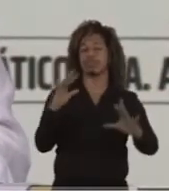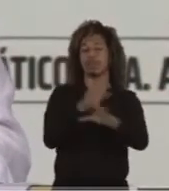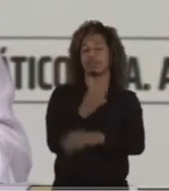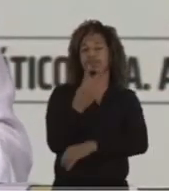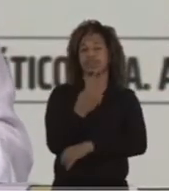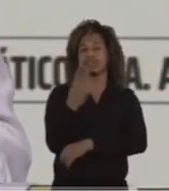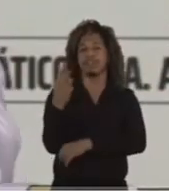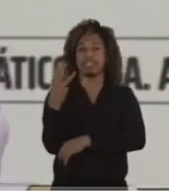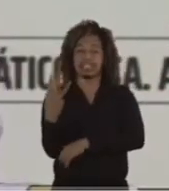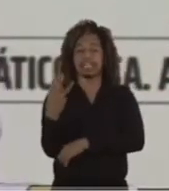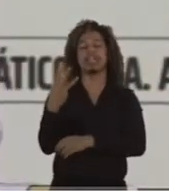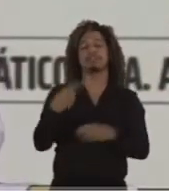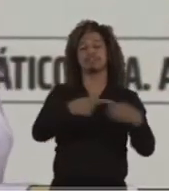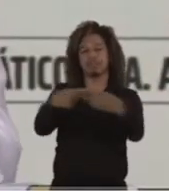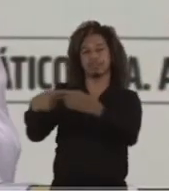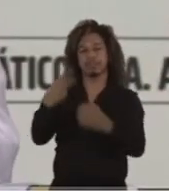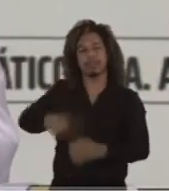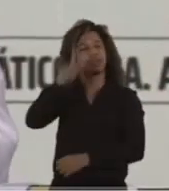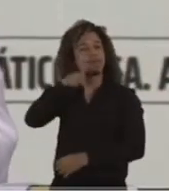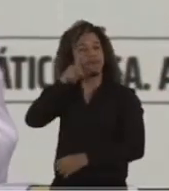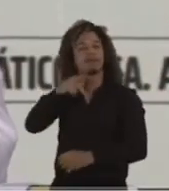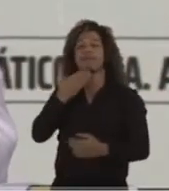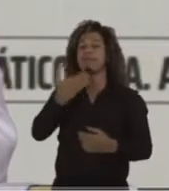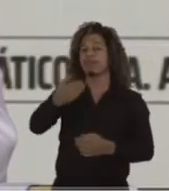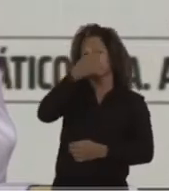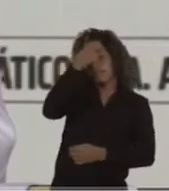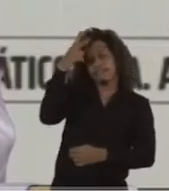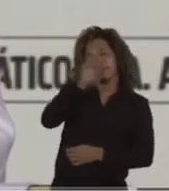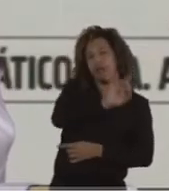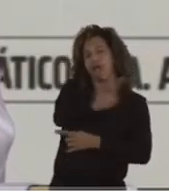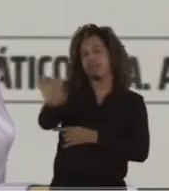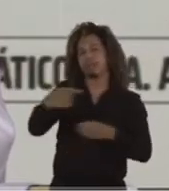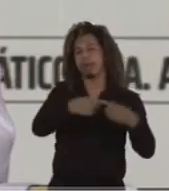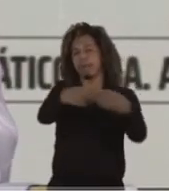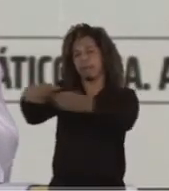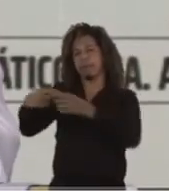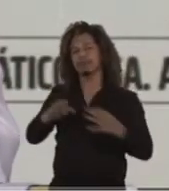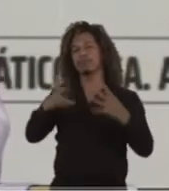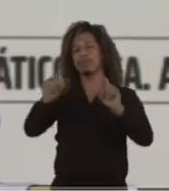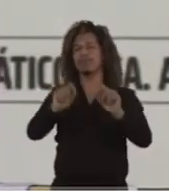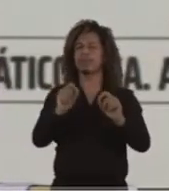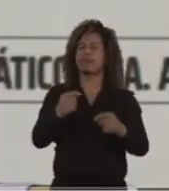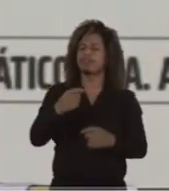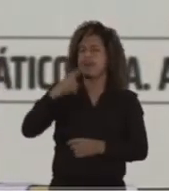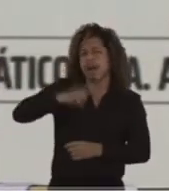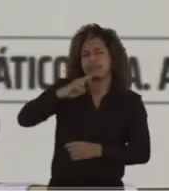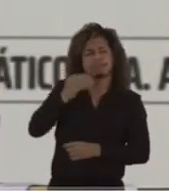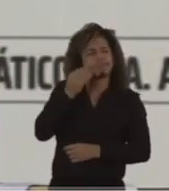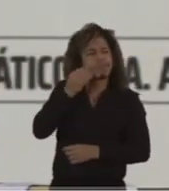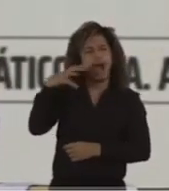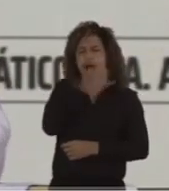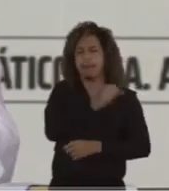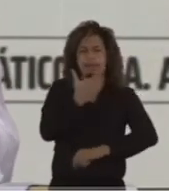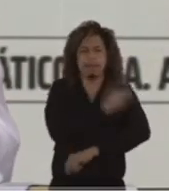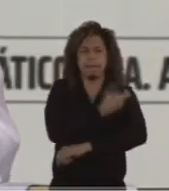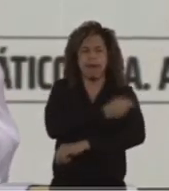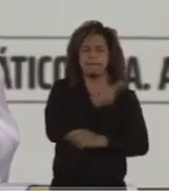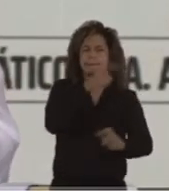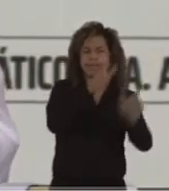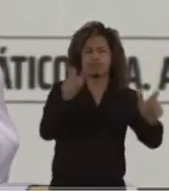no estado e eu faço um apelo a cada Prefeito a cada prefeita de estado que possa agilizar essa